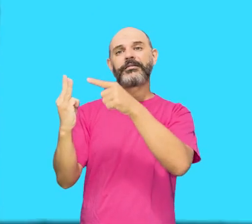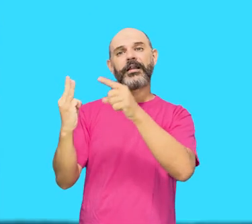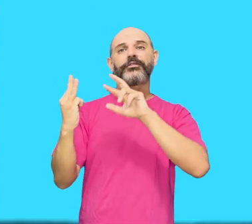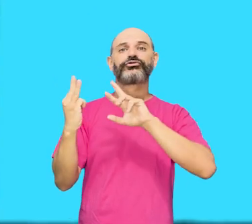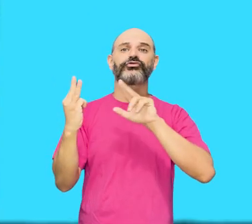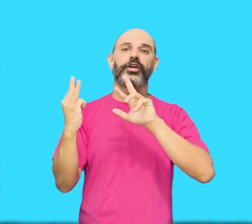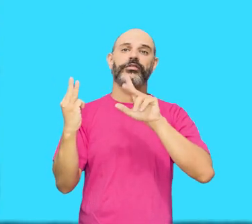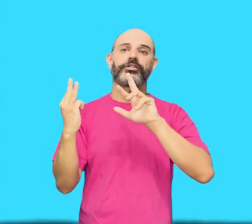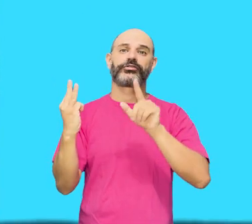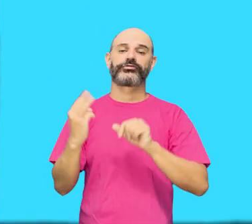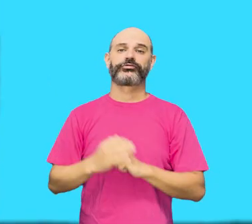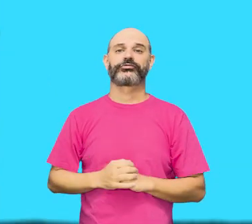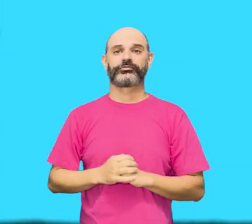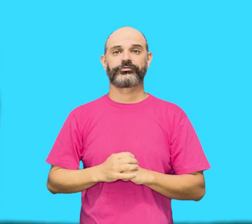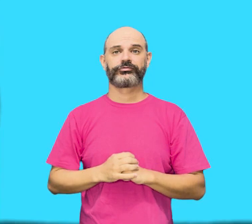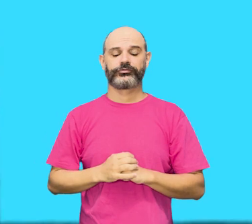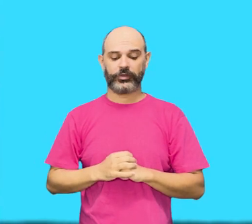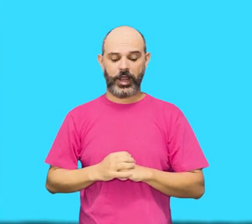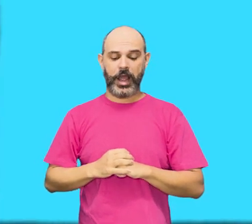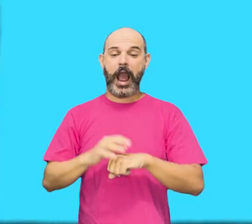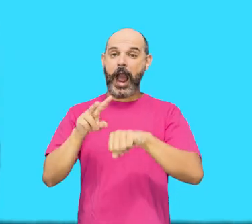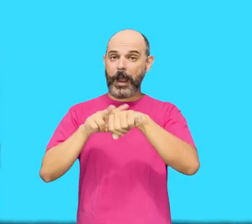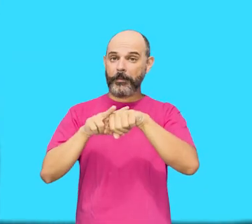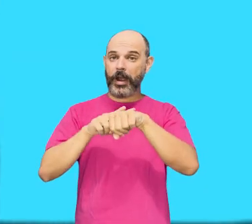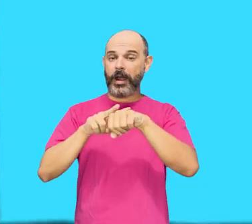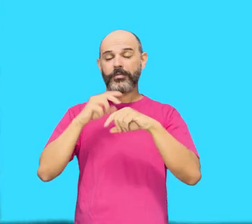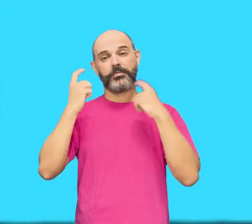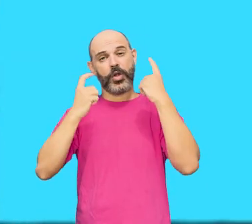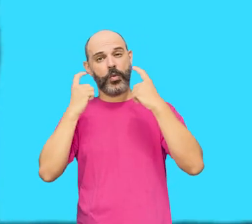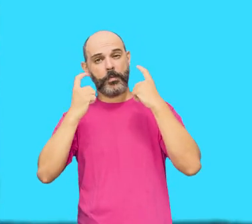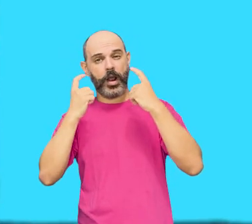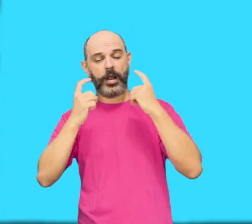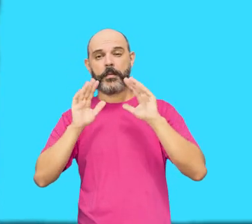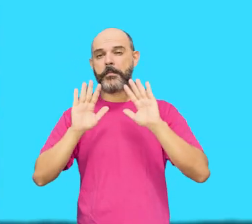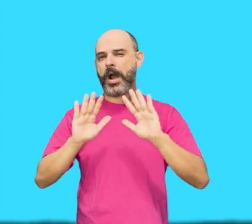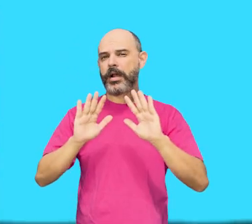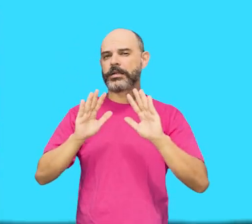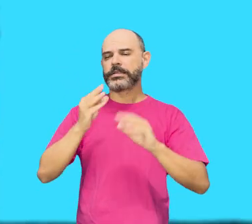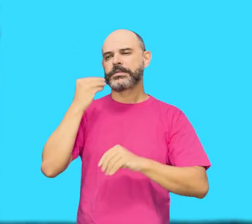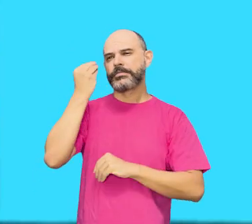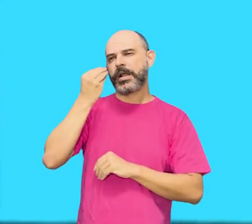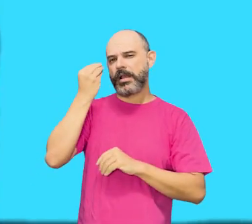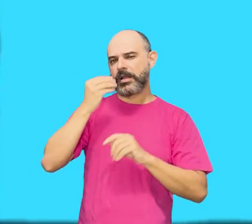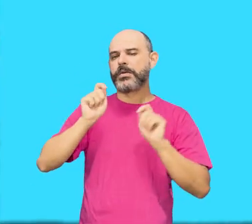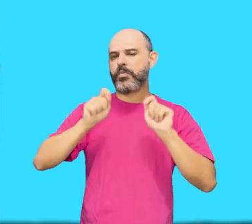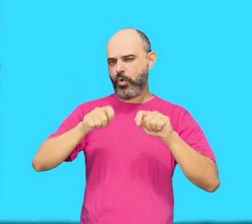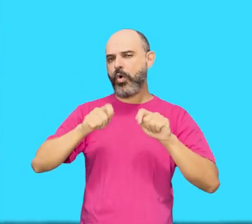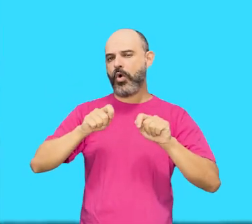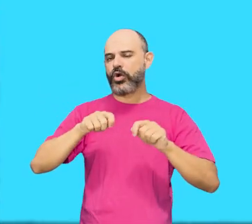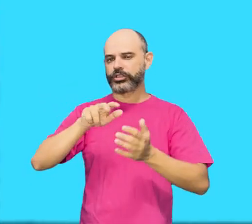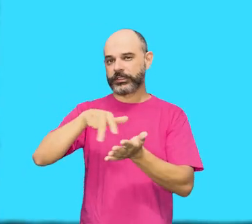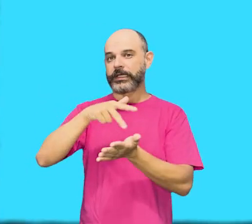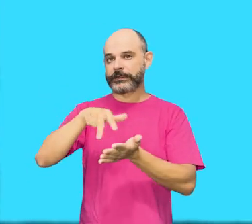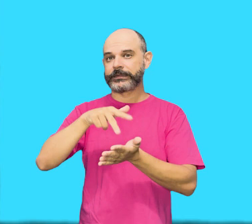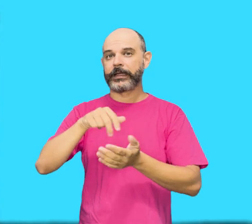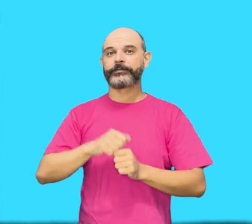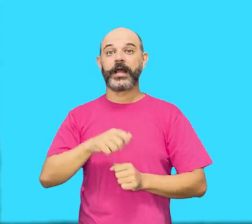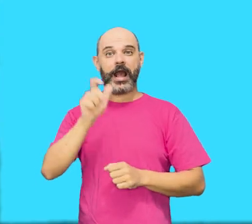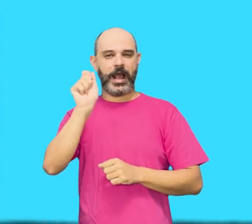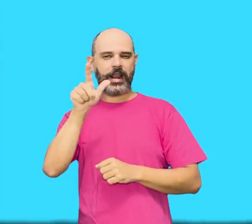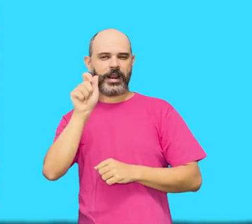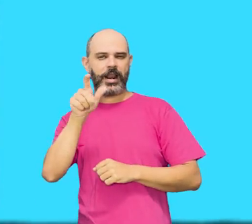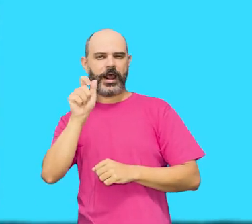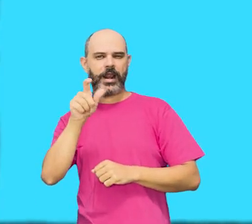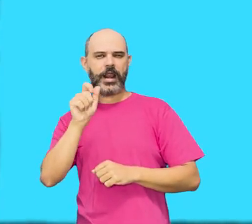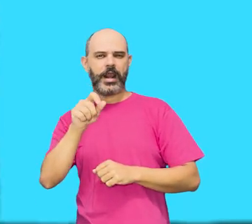tipo. A Mari ficou preocupada. Mas com base nas nossas experiências, podemos dançar. A Lena foi